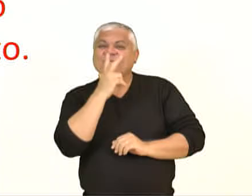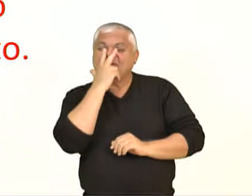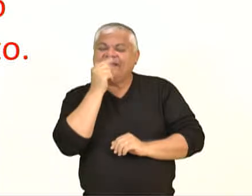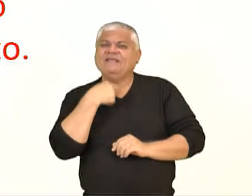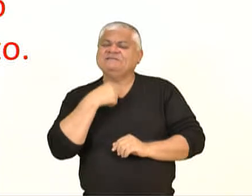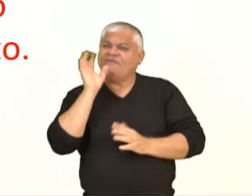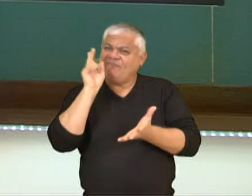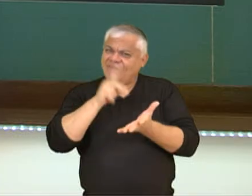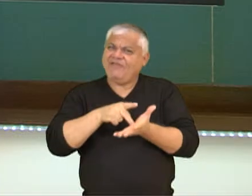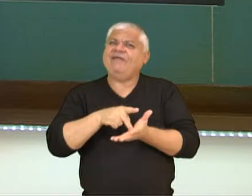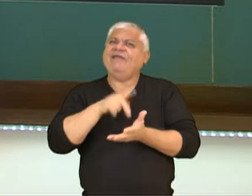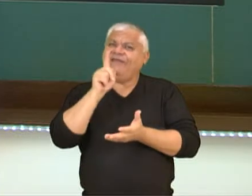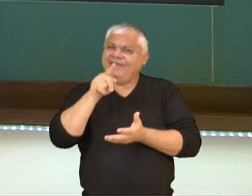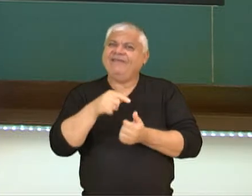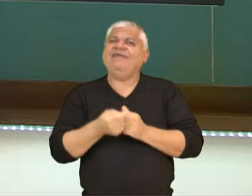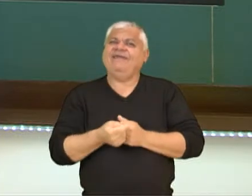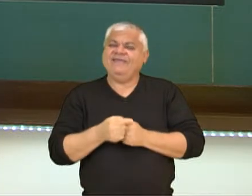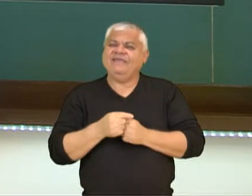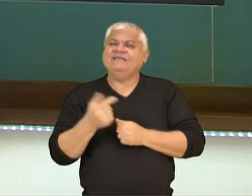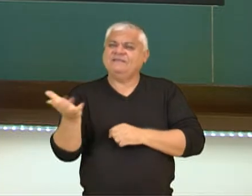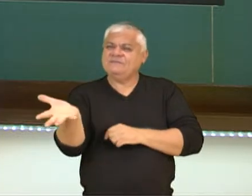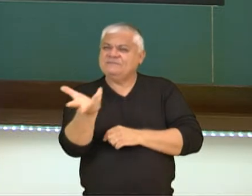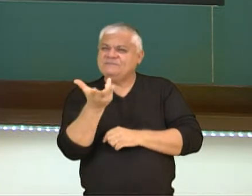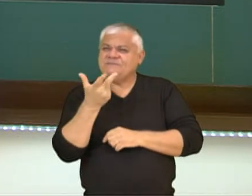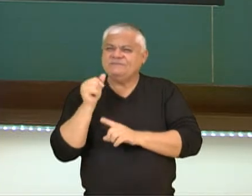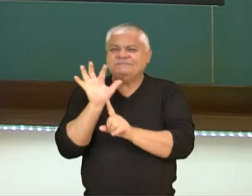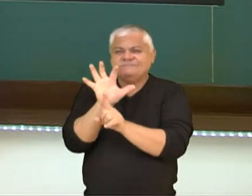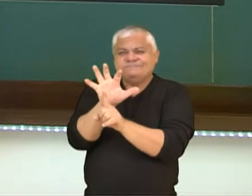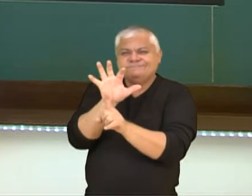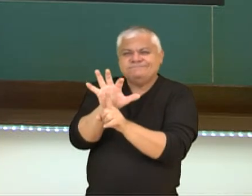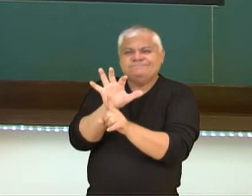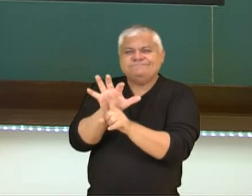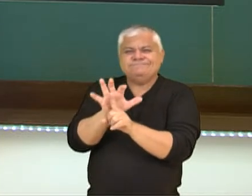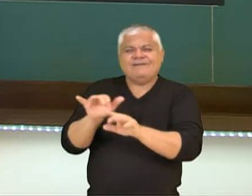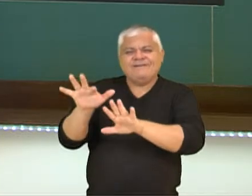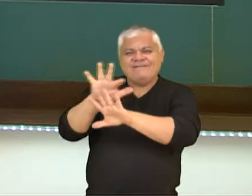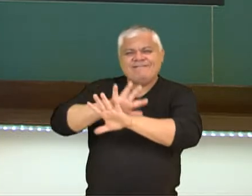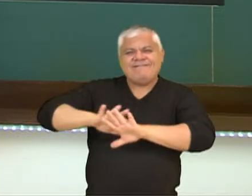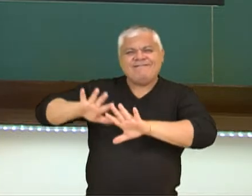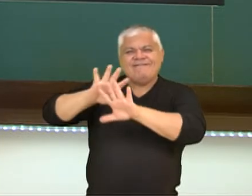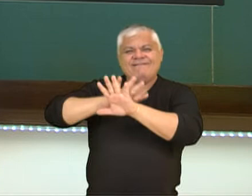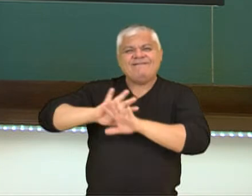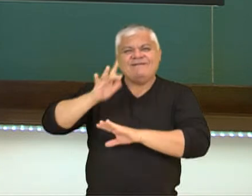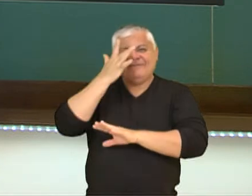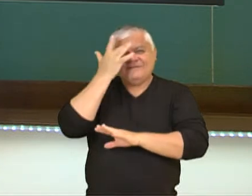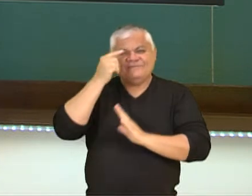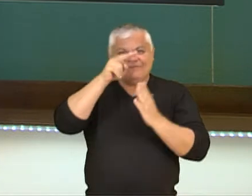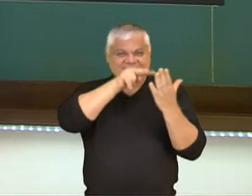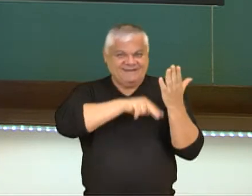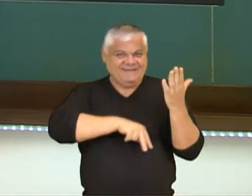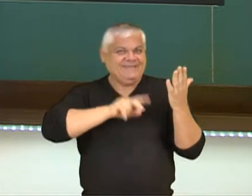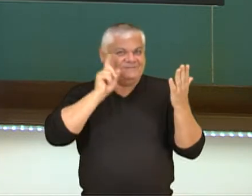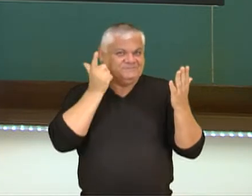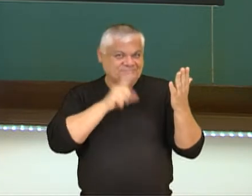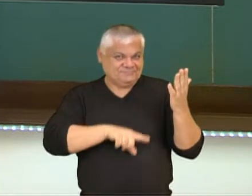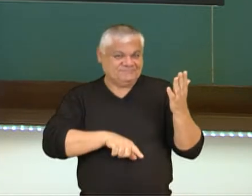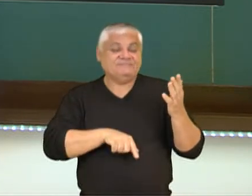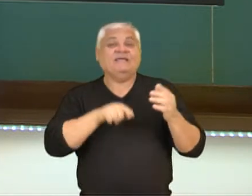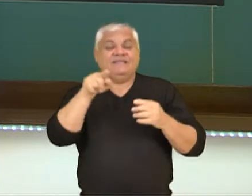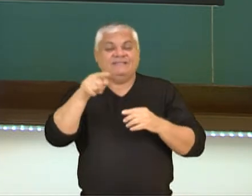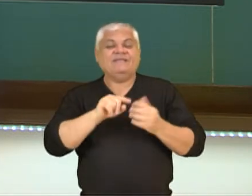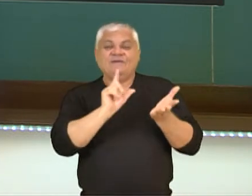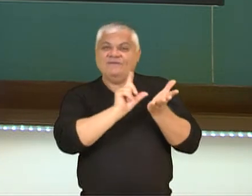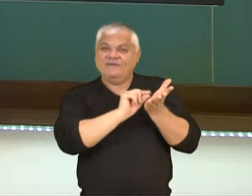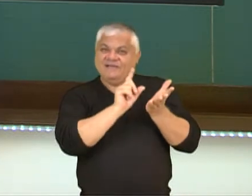né? O objetivo sempre é seduzir, né? Convencer, persuadir o leitor, e por isso o articulista,